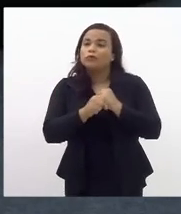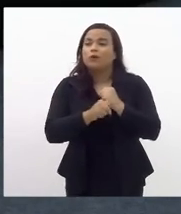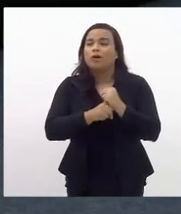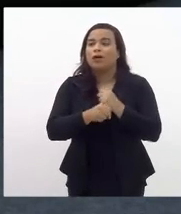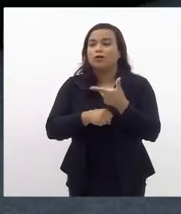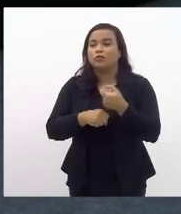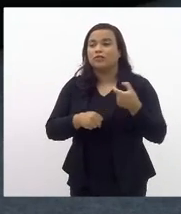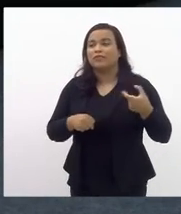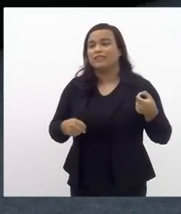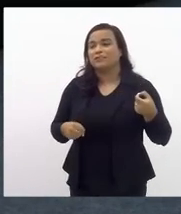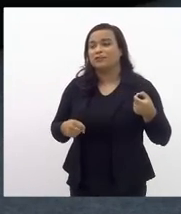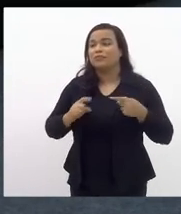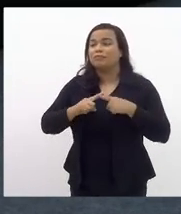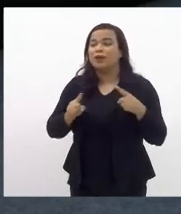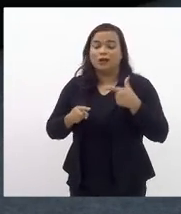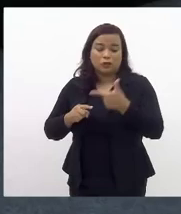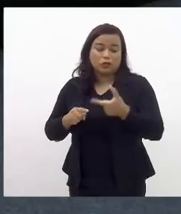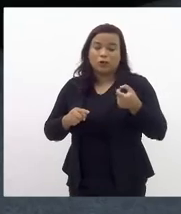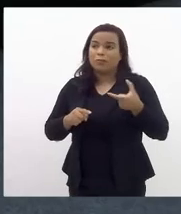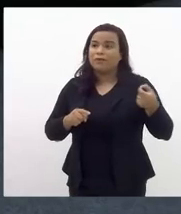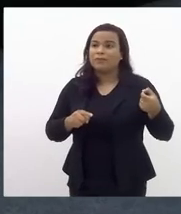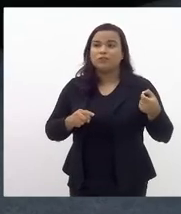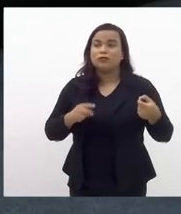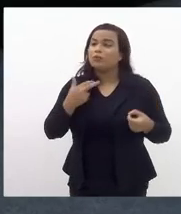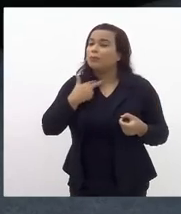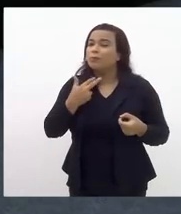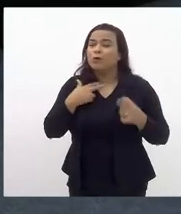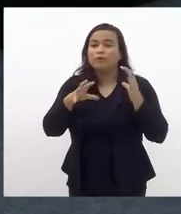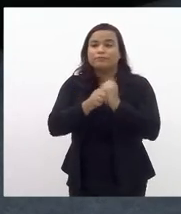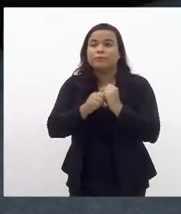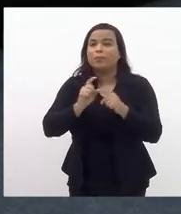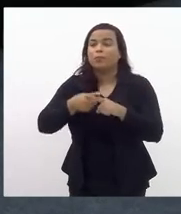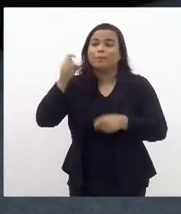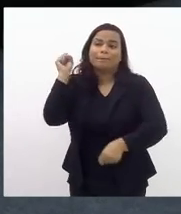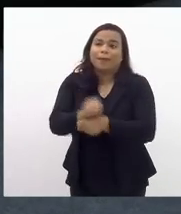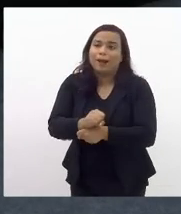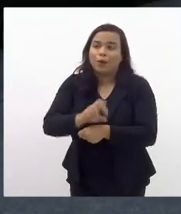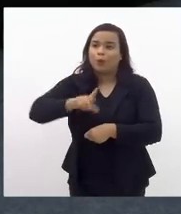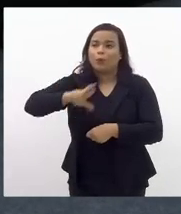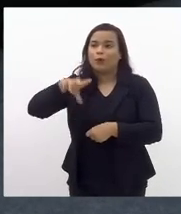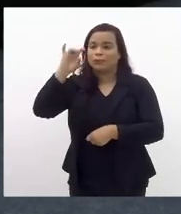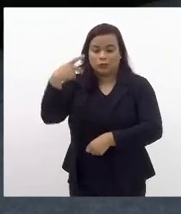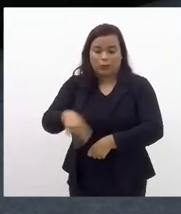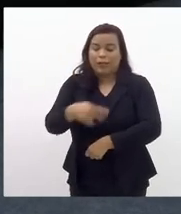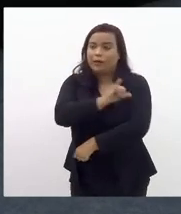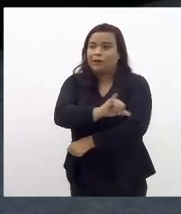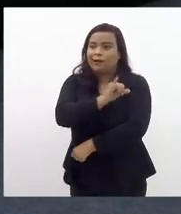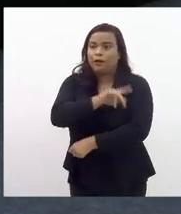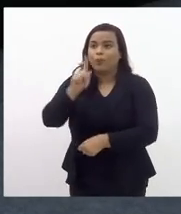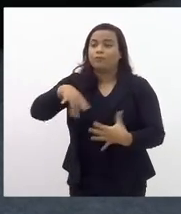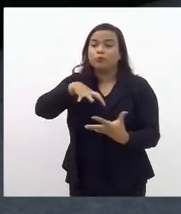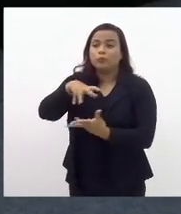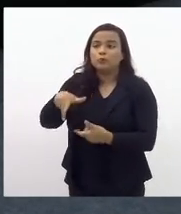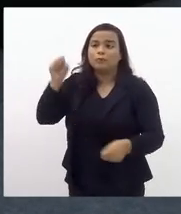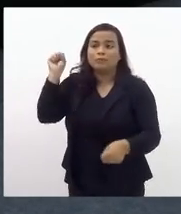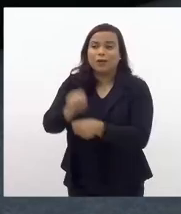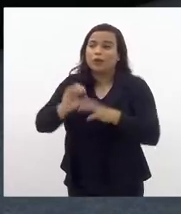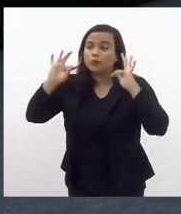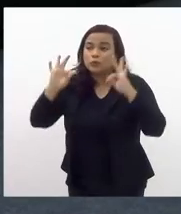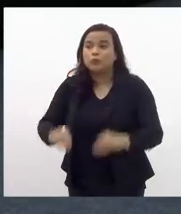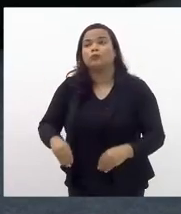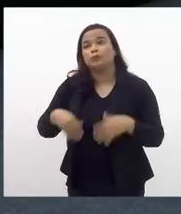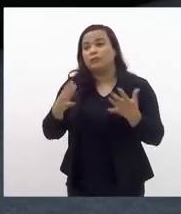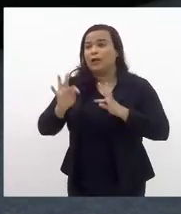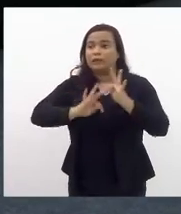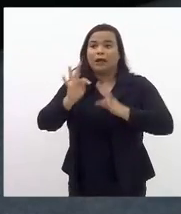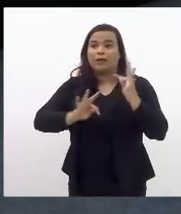E 2020 não era para ser contado porque o mundo parou. Não foi o estado do Rio de Janeiro que parou. O mundo parou. Então, ninguém